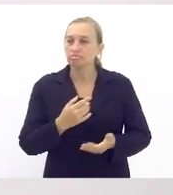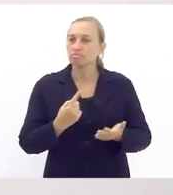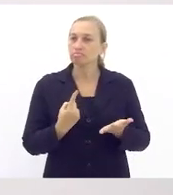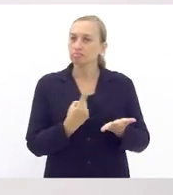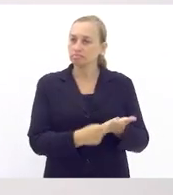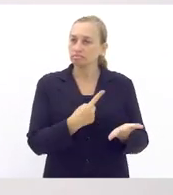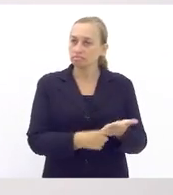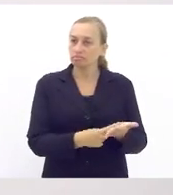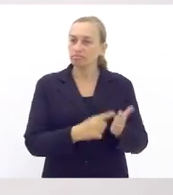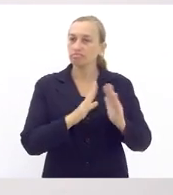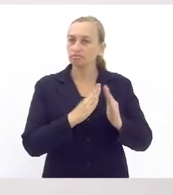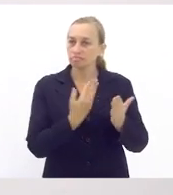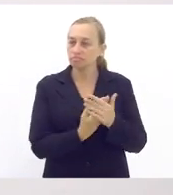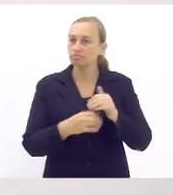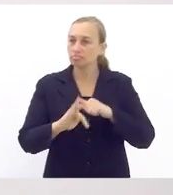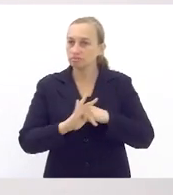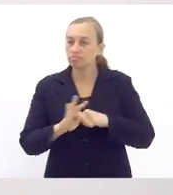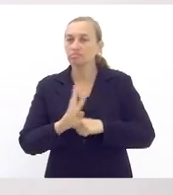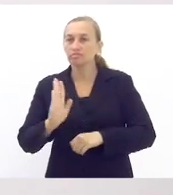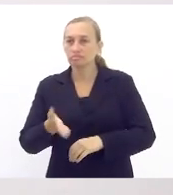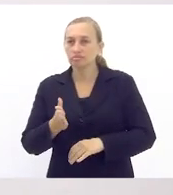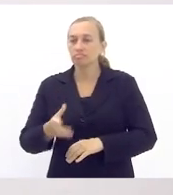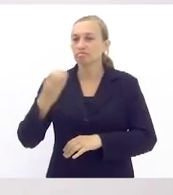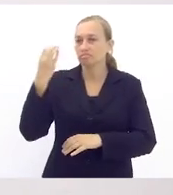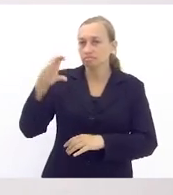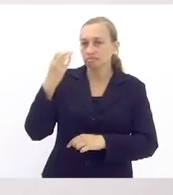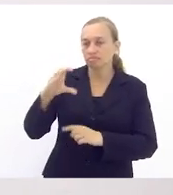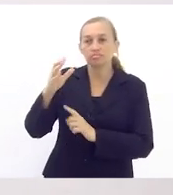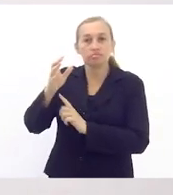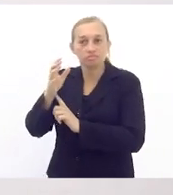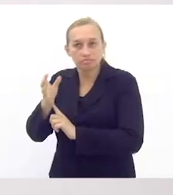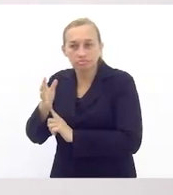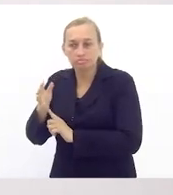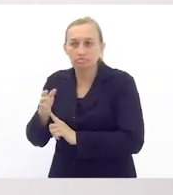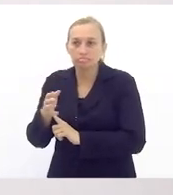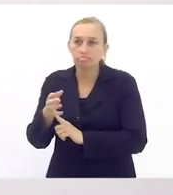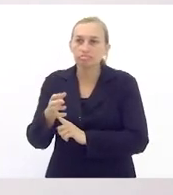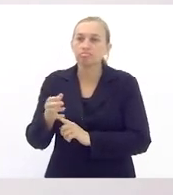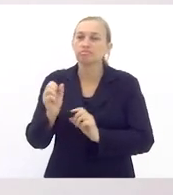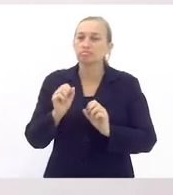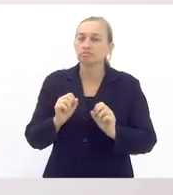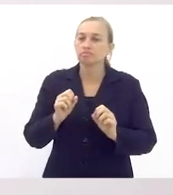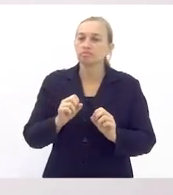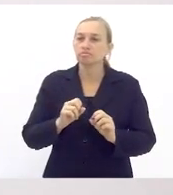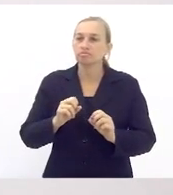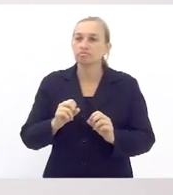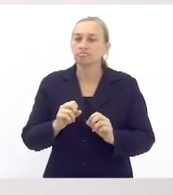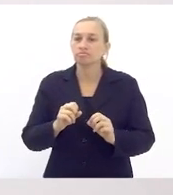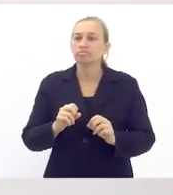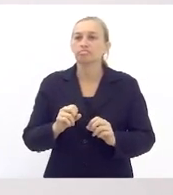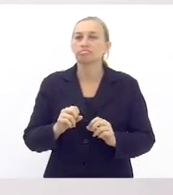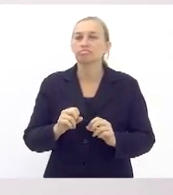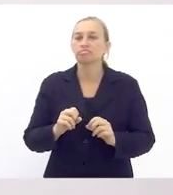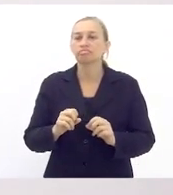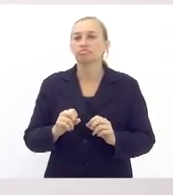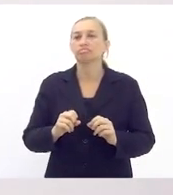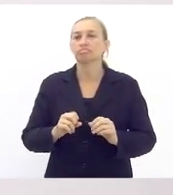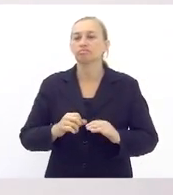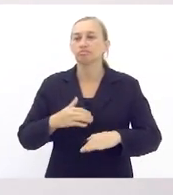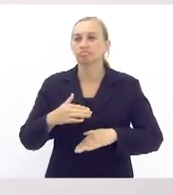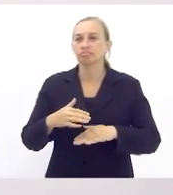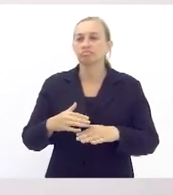com as nossas técnicas que já foram sinônimo de ciência de Tecnologia de poder ser saída para os nossos estudantes pobres nesse país